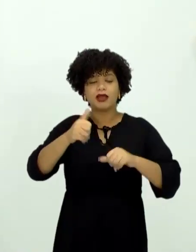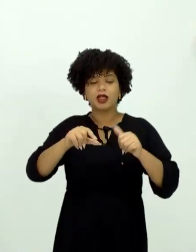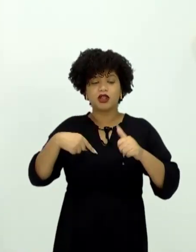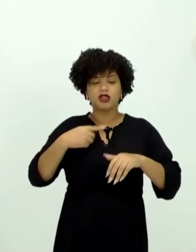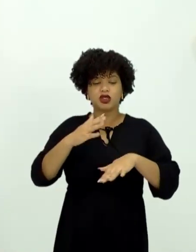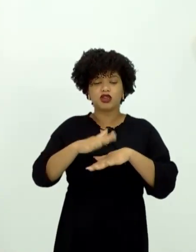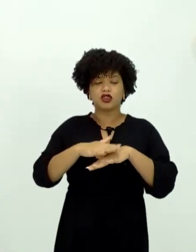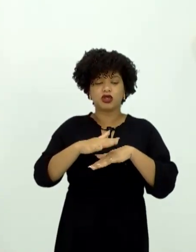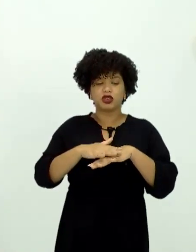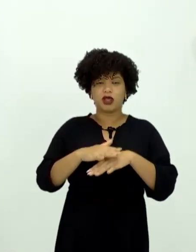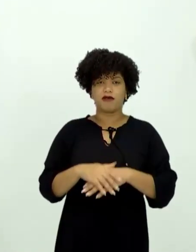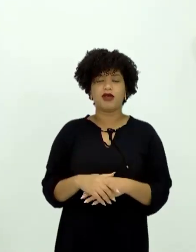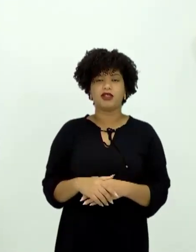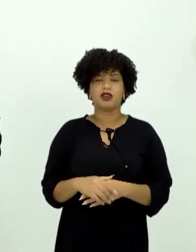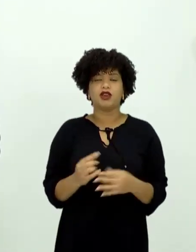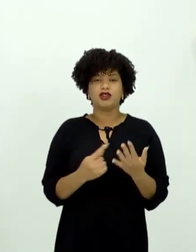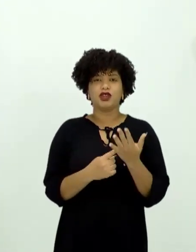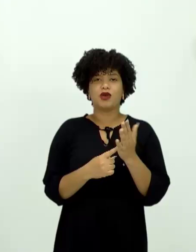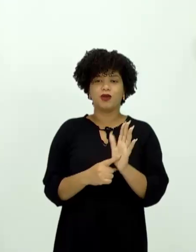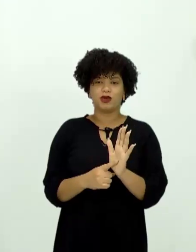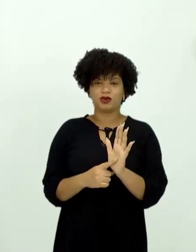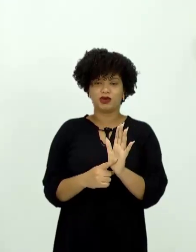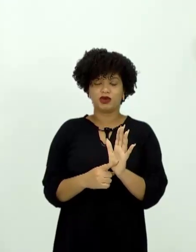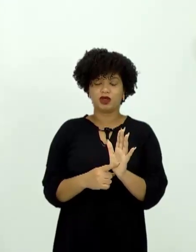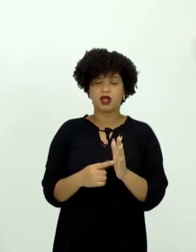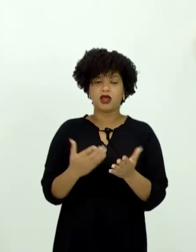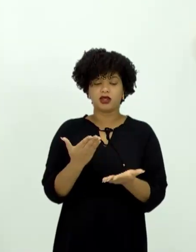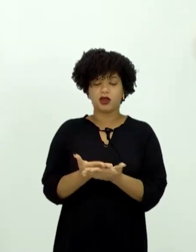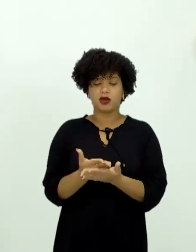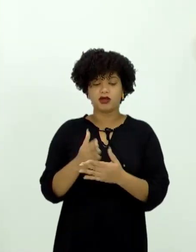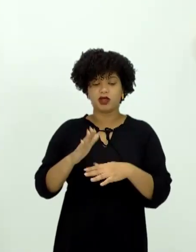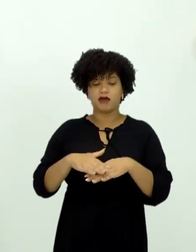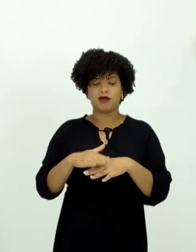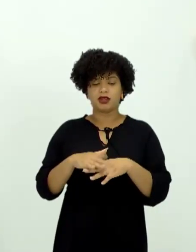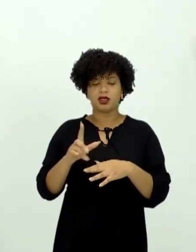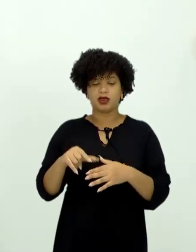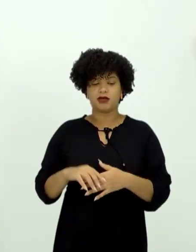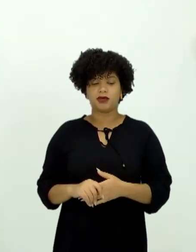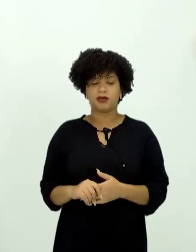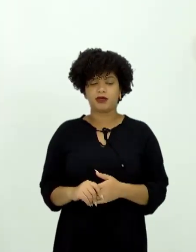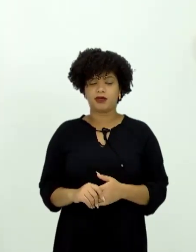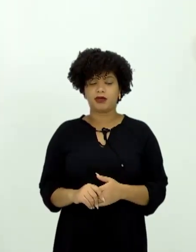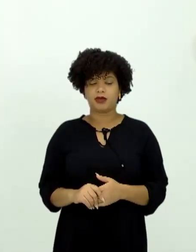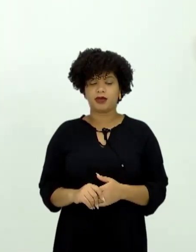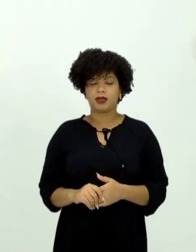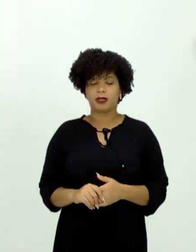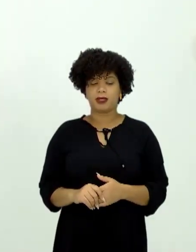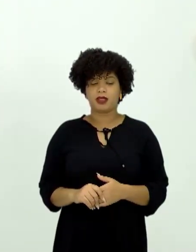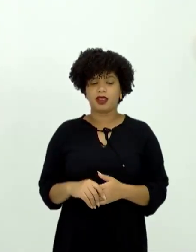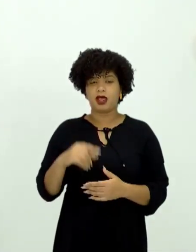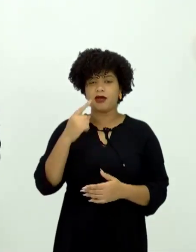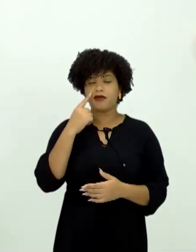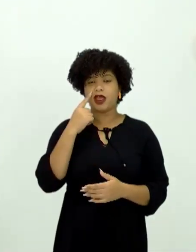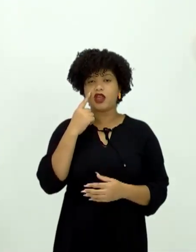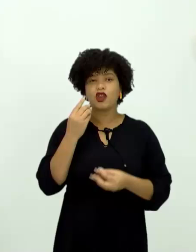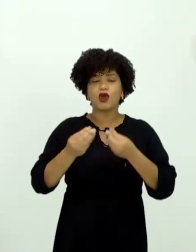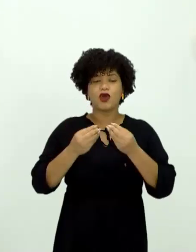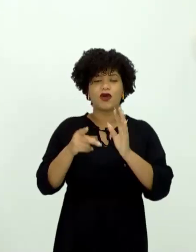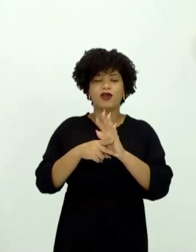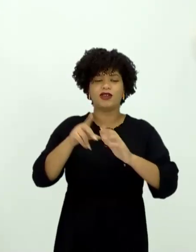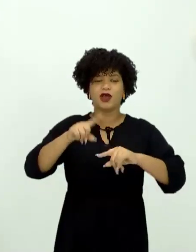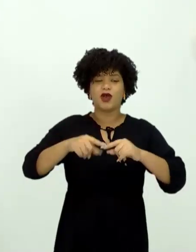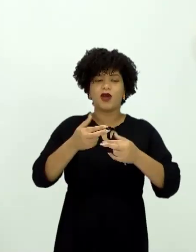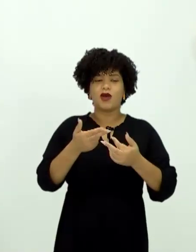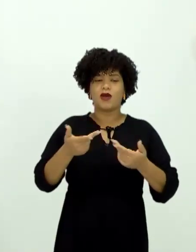dos textos antes de apresentá-los. Então, tudo isso vai ser feito nessa aula. Obviamente que algumas coisas que estão antecipadas ali no material